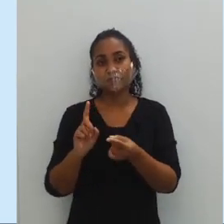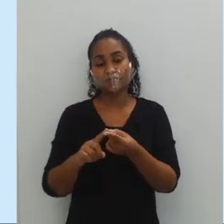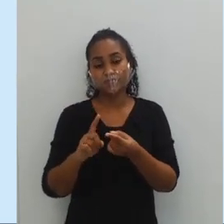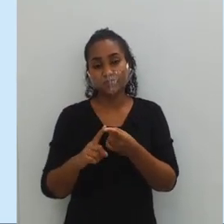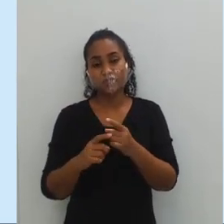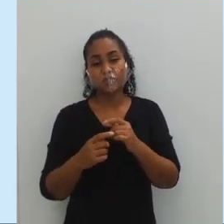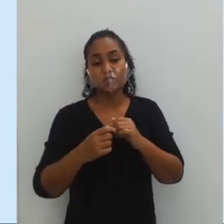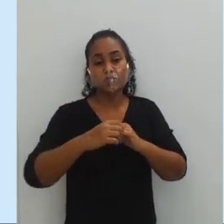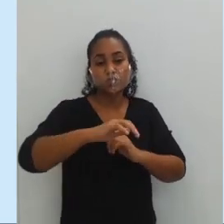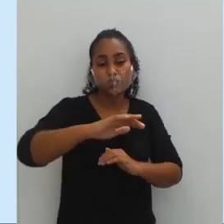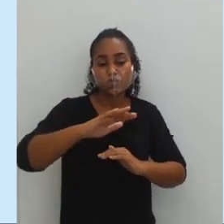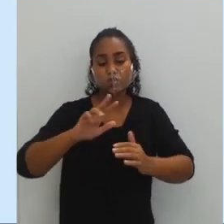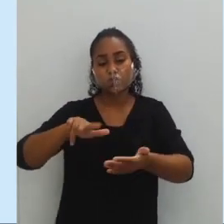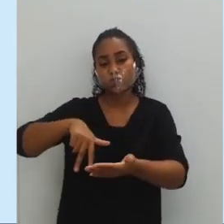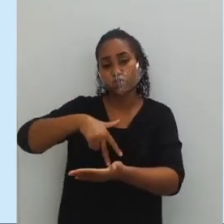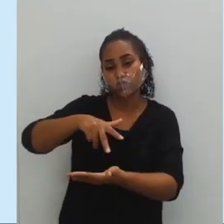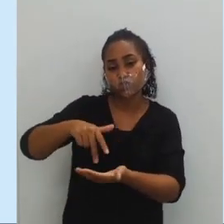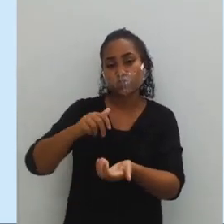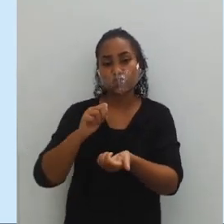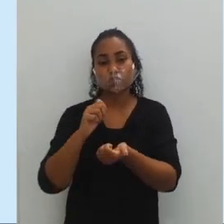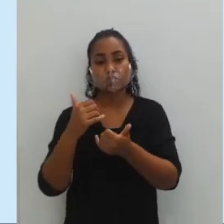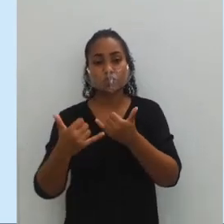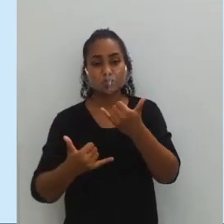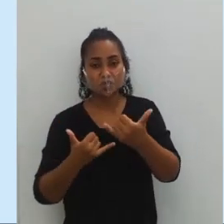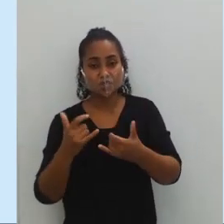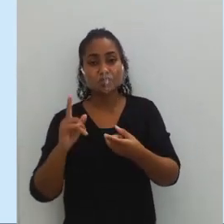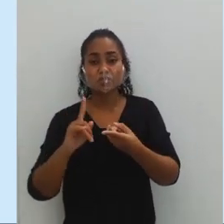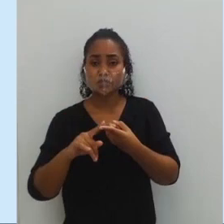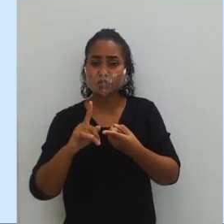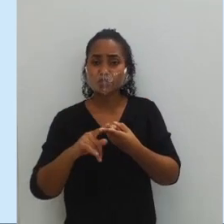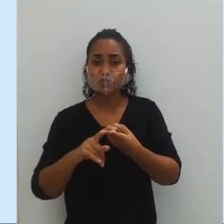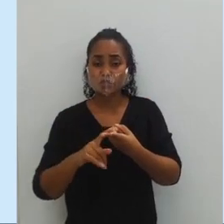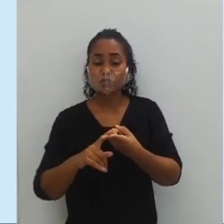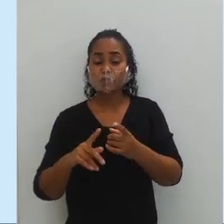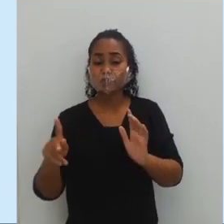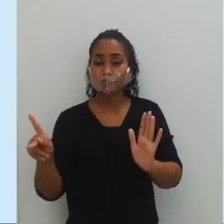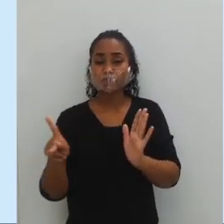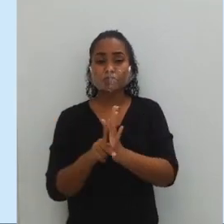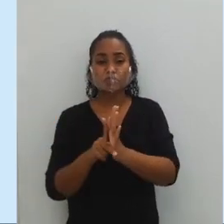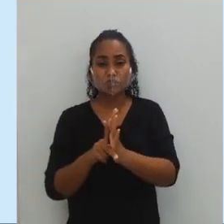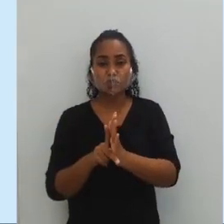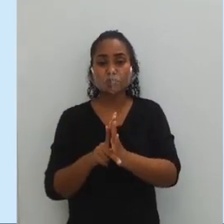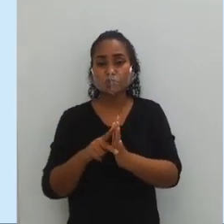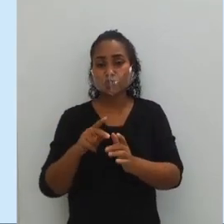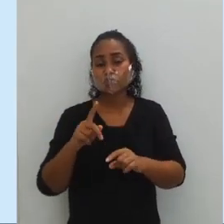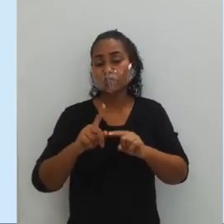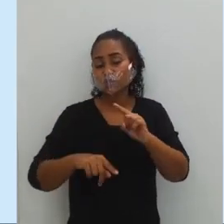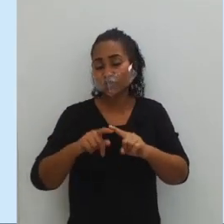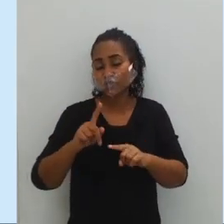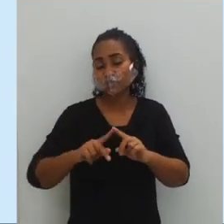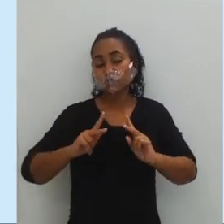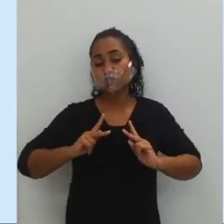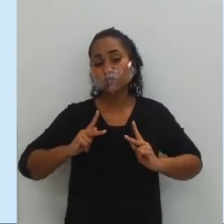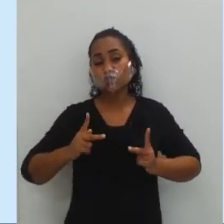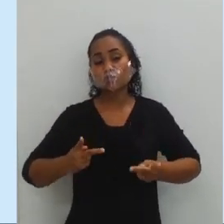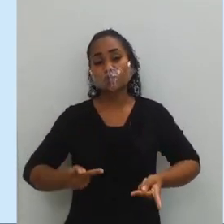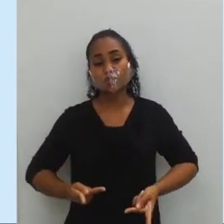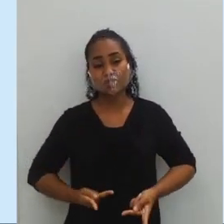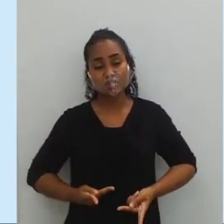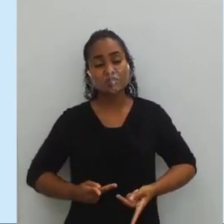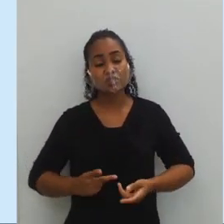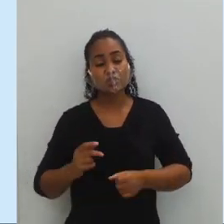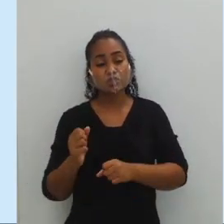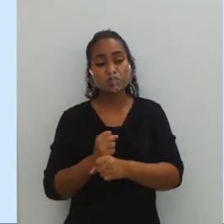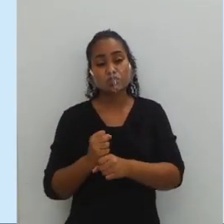né? Ela é uma luta, ela é uma dança, ela é um jogo e ela é patrimônio cultural imaterial da